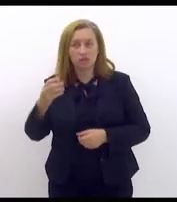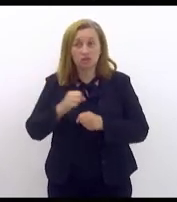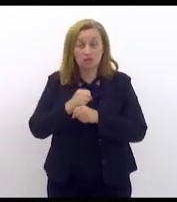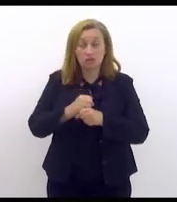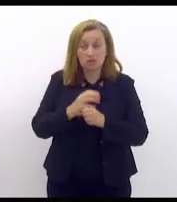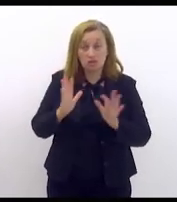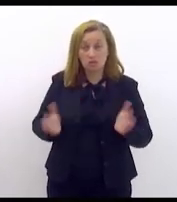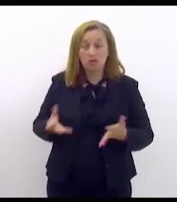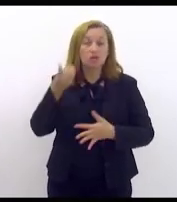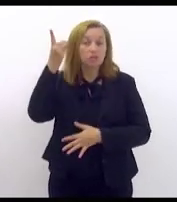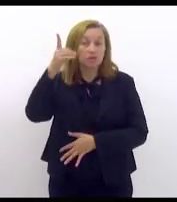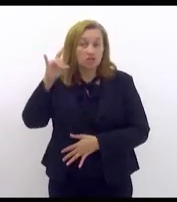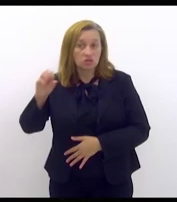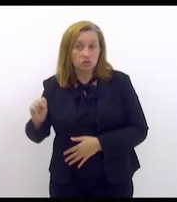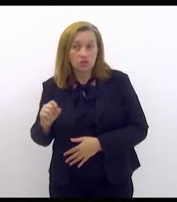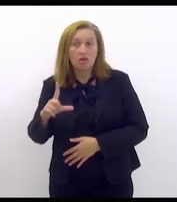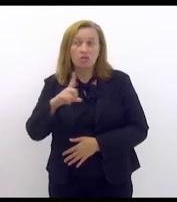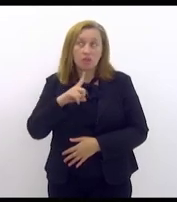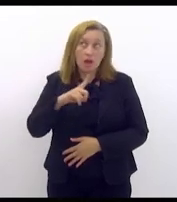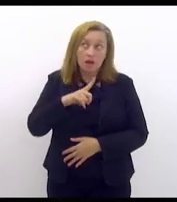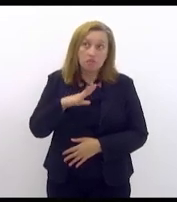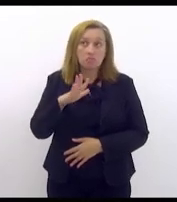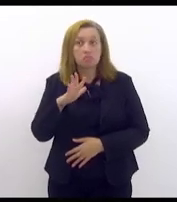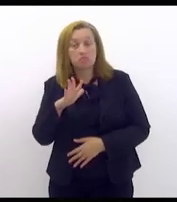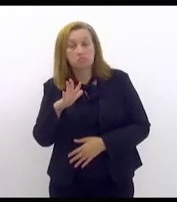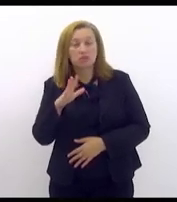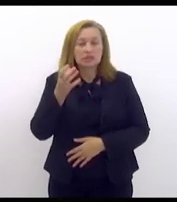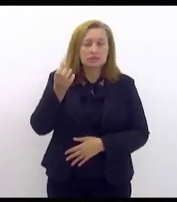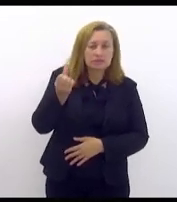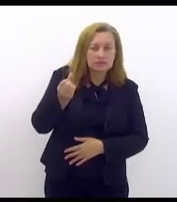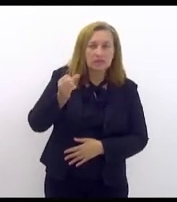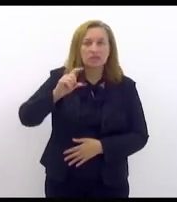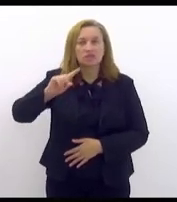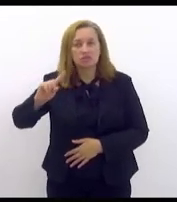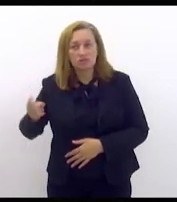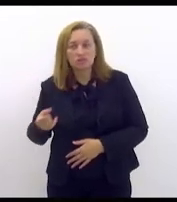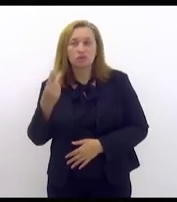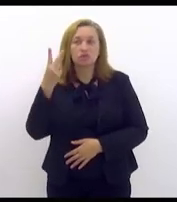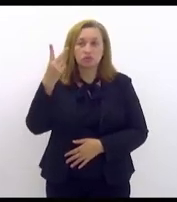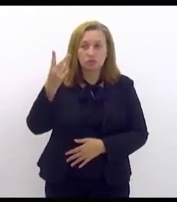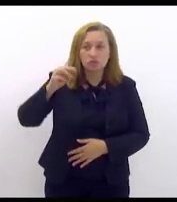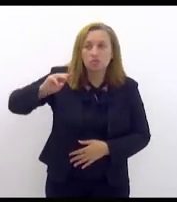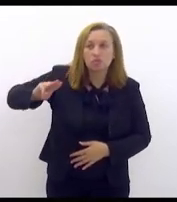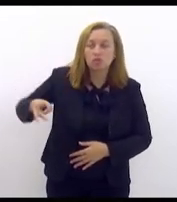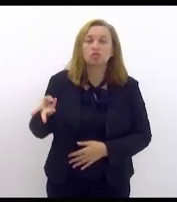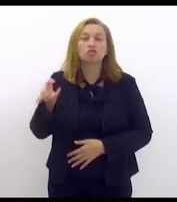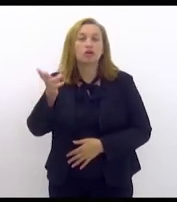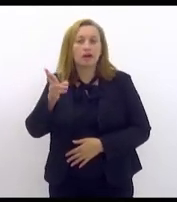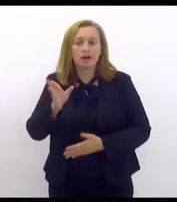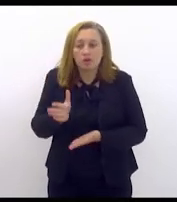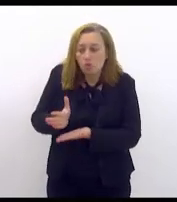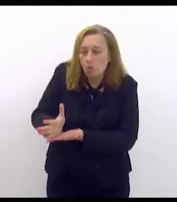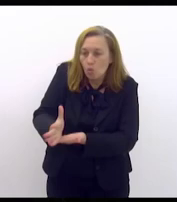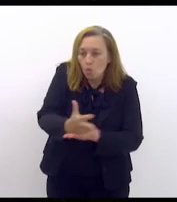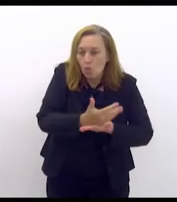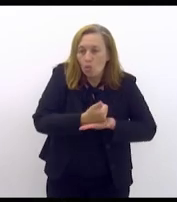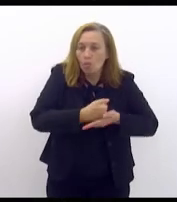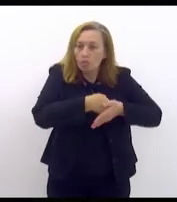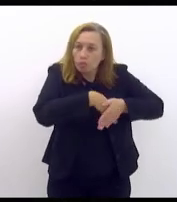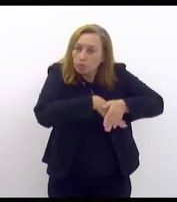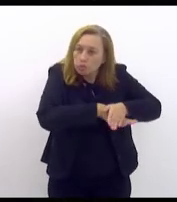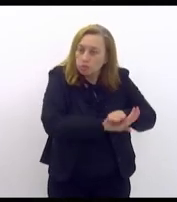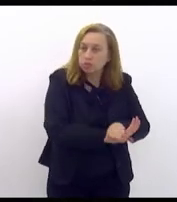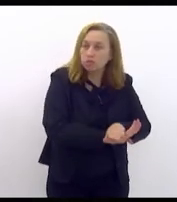deputado Dionísio, nós temos uma previsão inicial de 6,2 milhões de reais. E